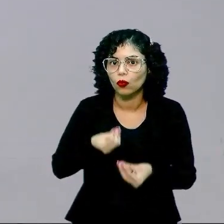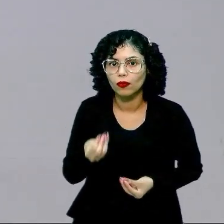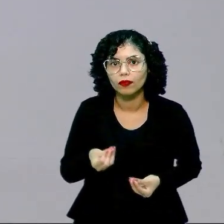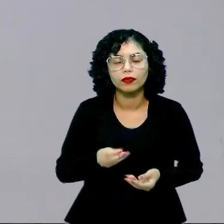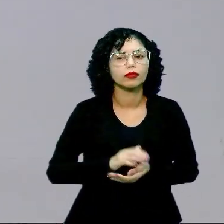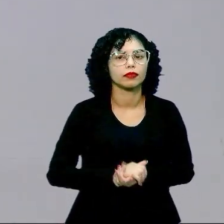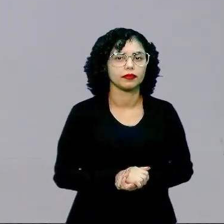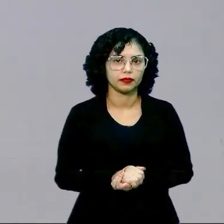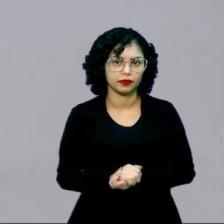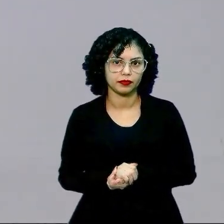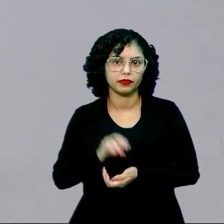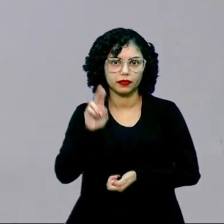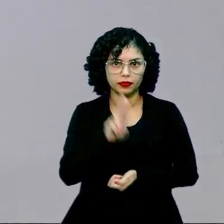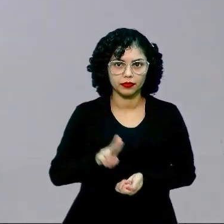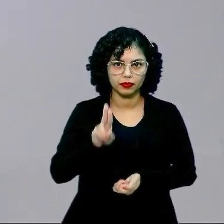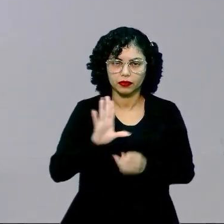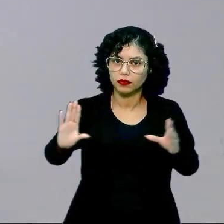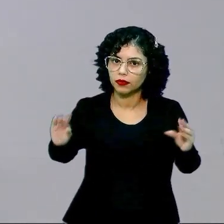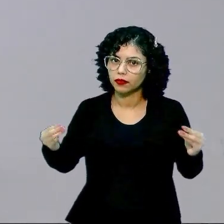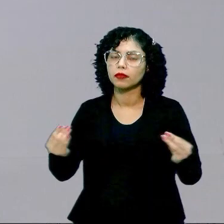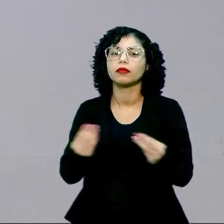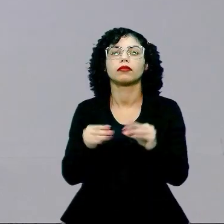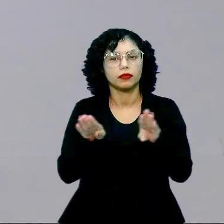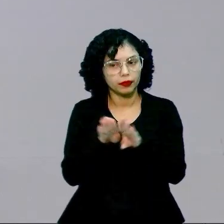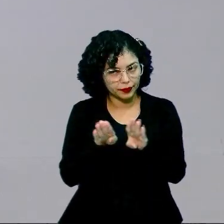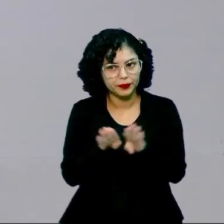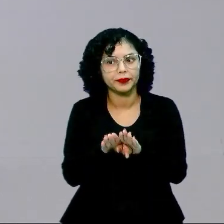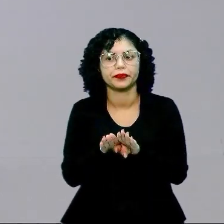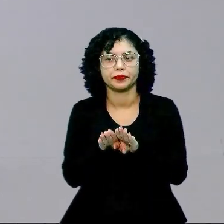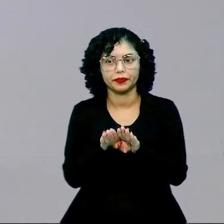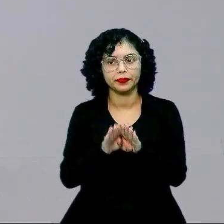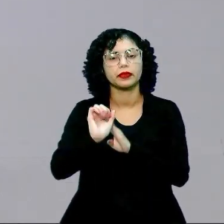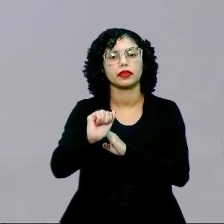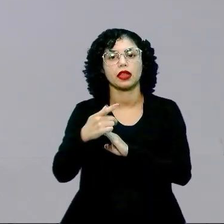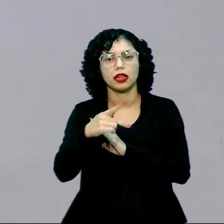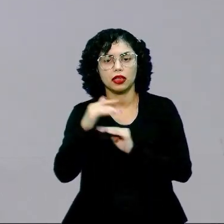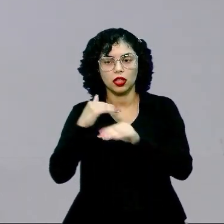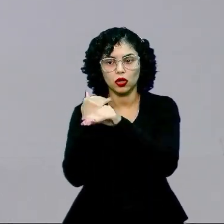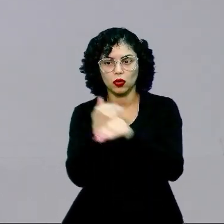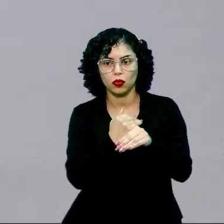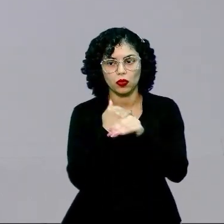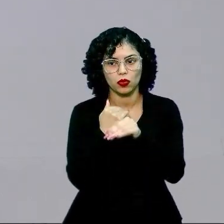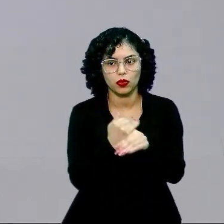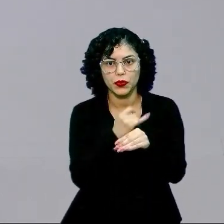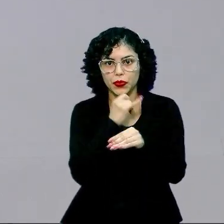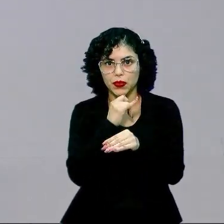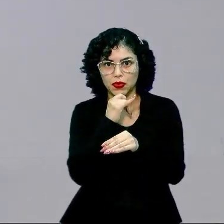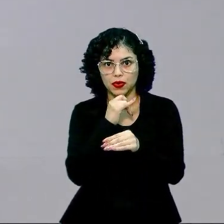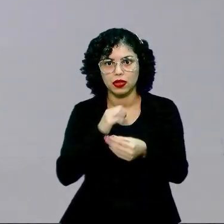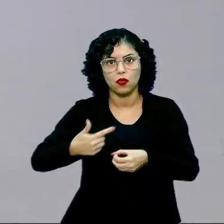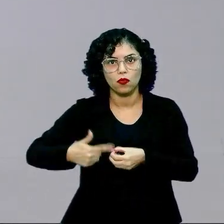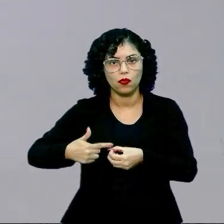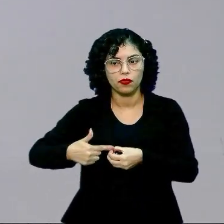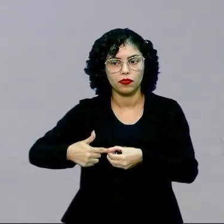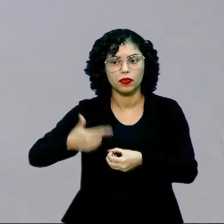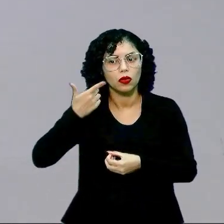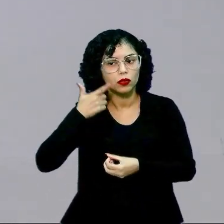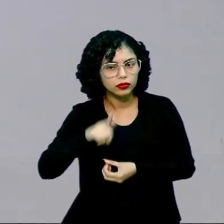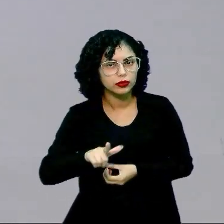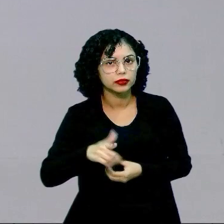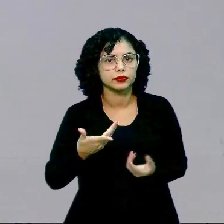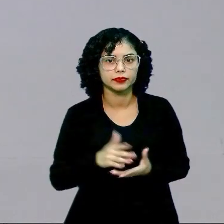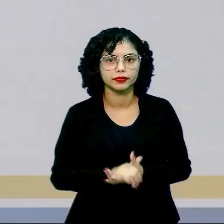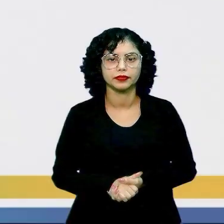como? Você utilizando uma substância que também seja apolar. Por exemplo, gasolina, você